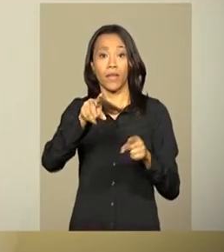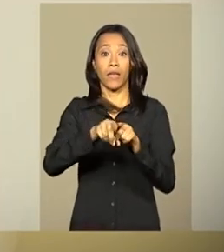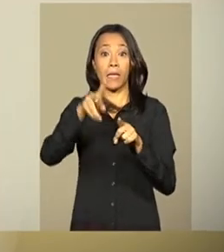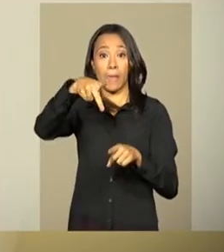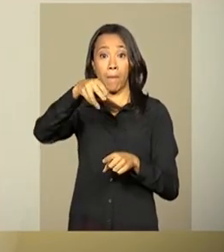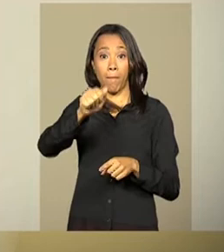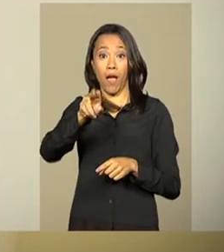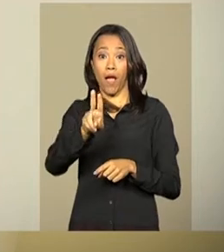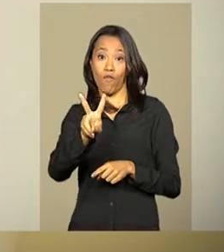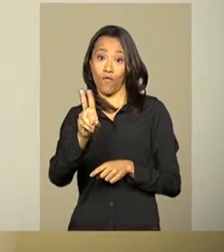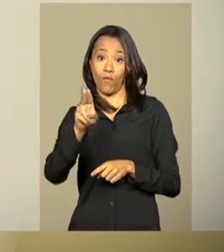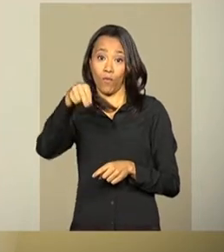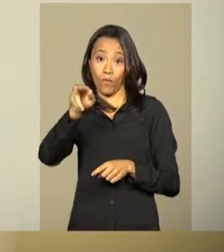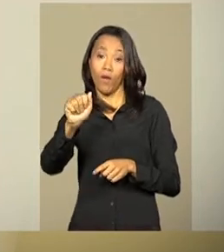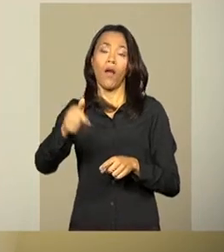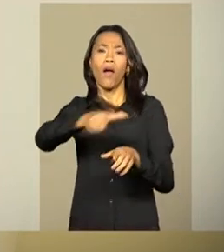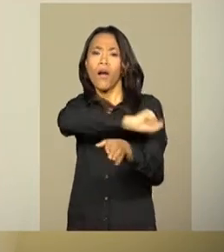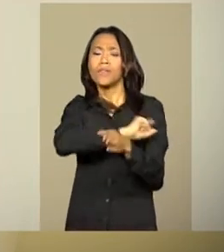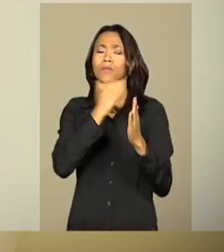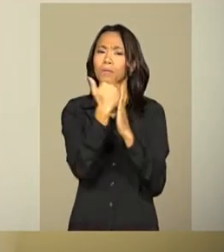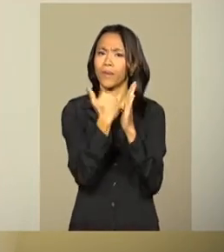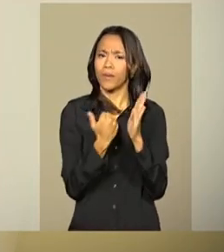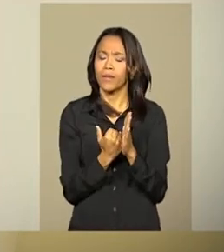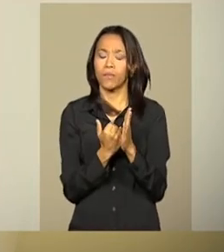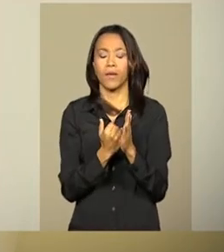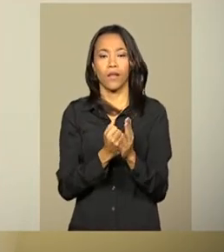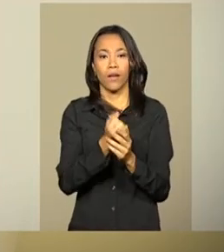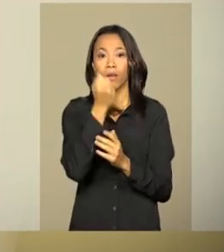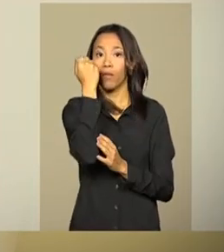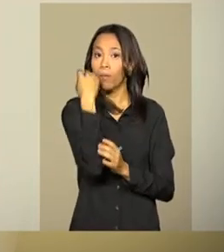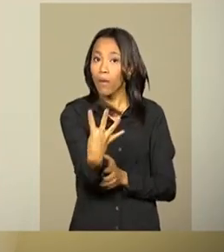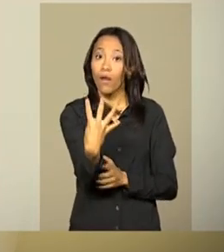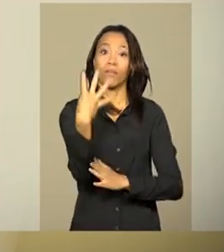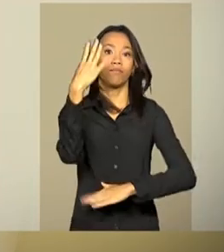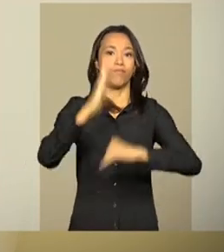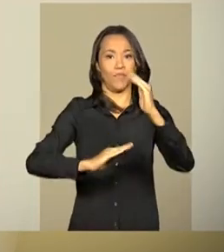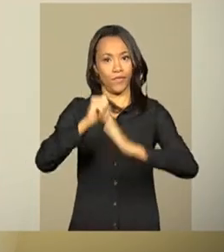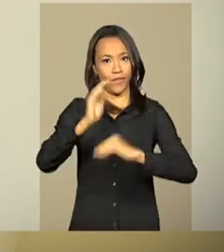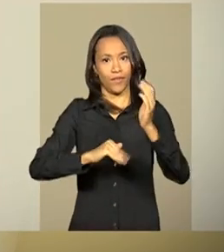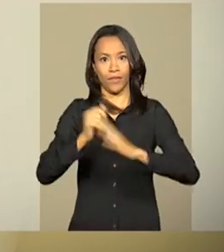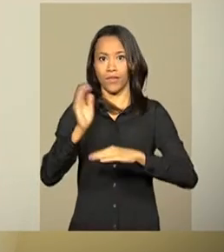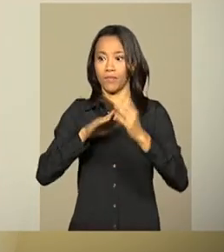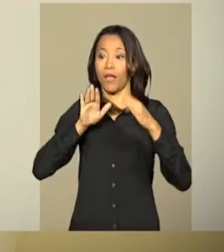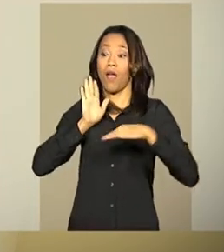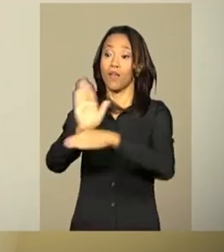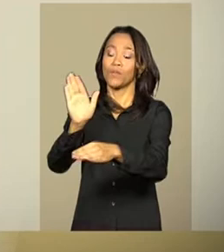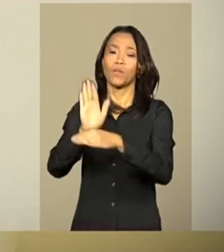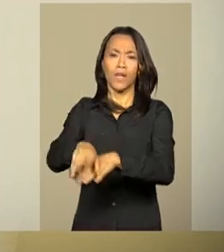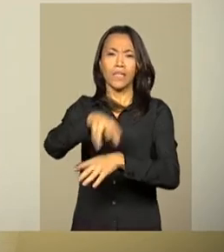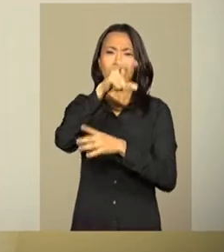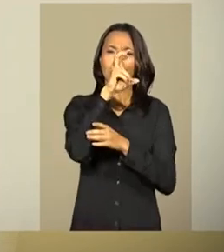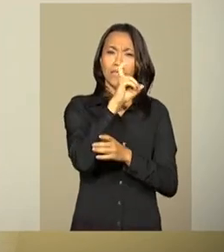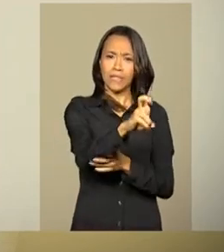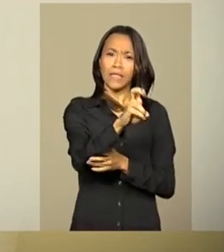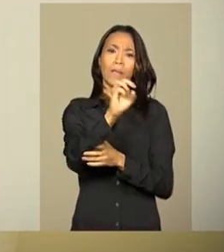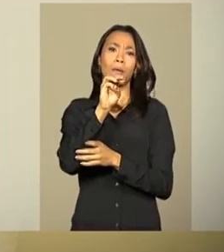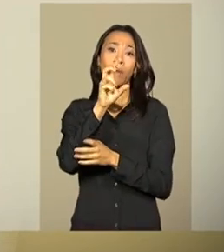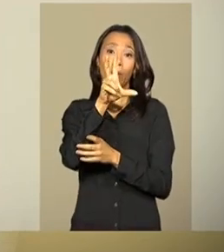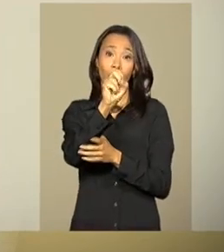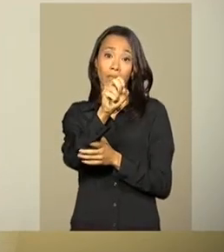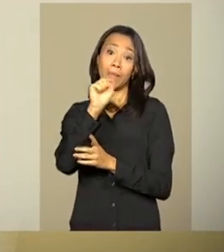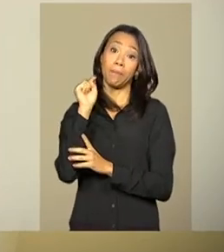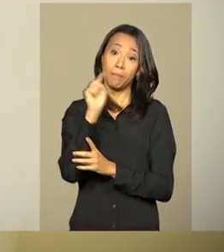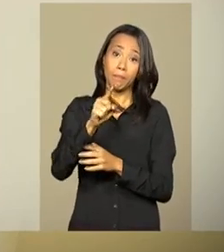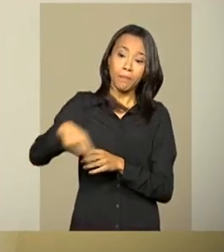Pavuna antes do Mais Médicos eram apenas quatro profissionais Luciano para atender 50 mil moradores